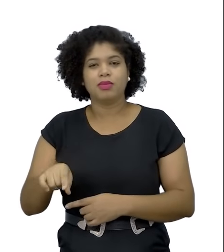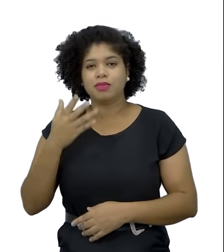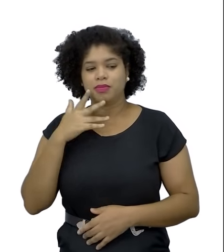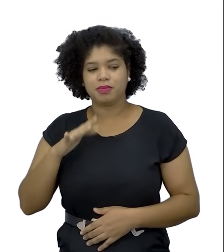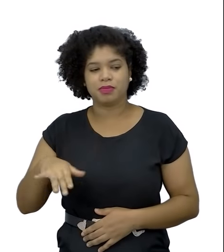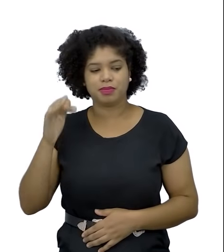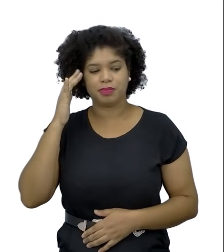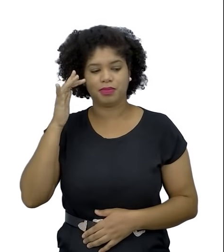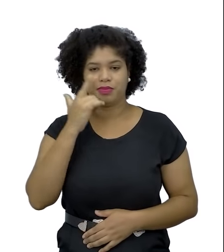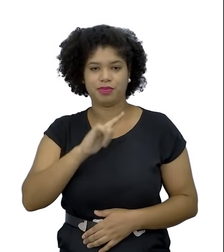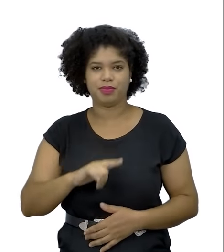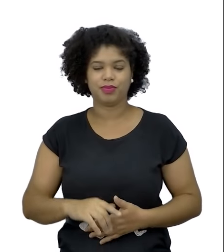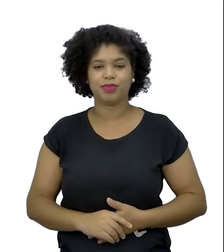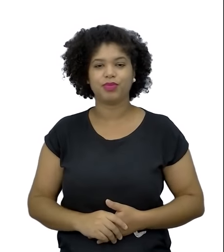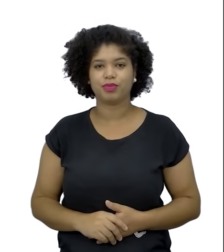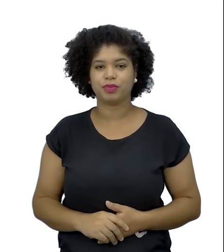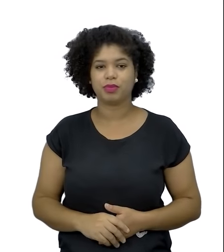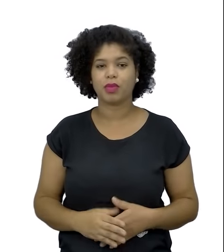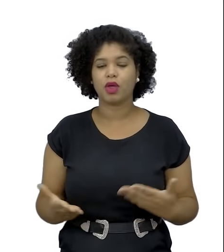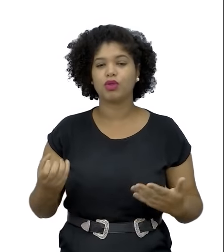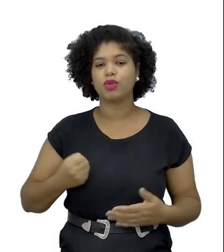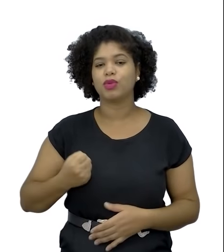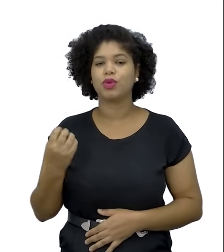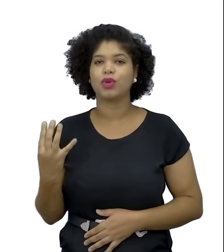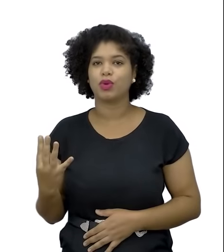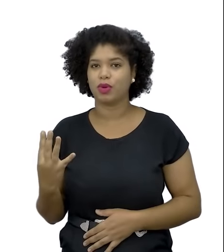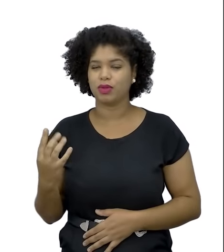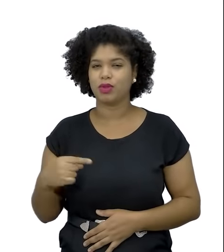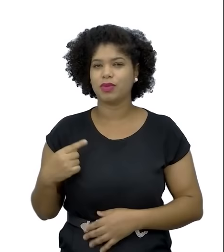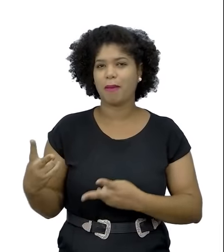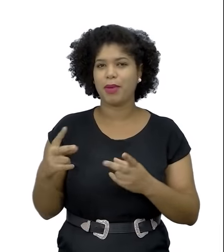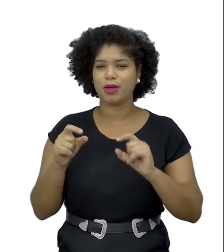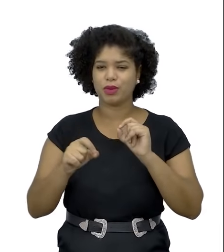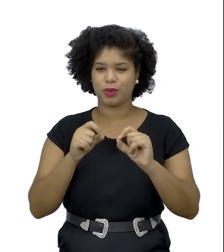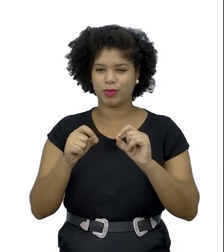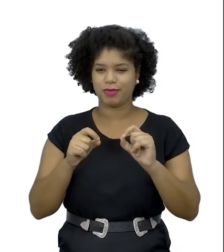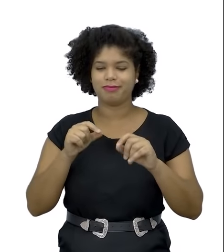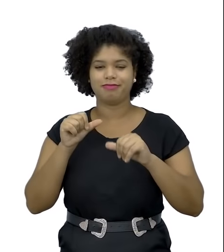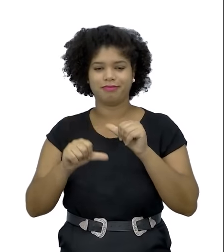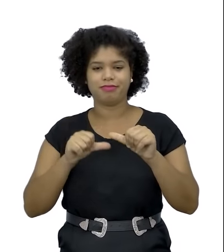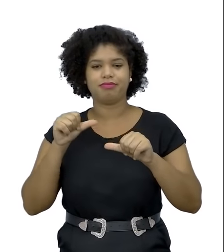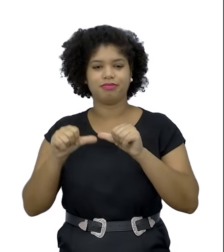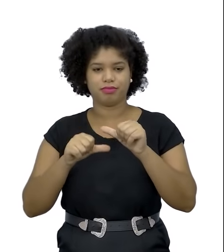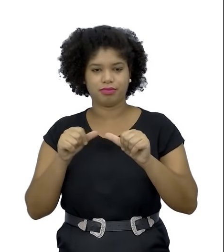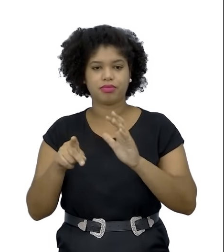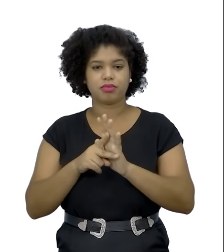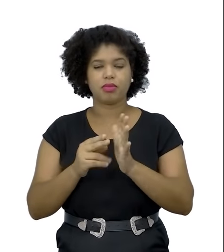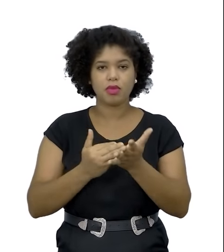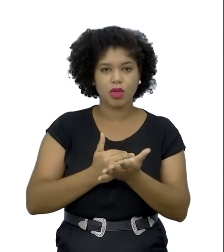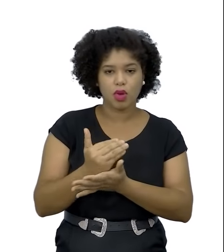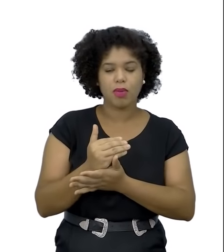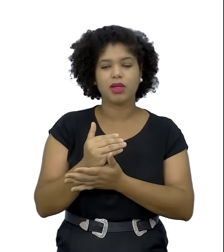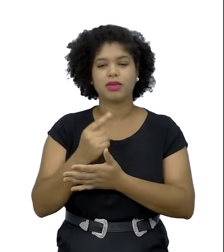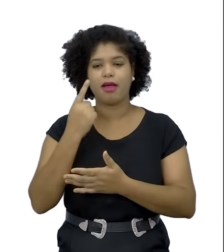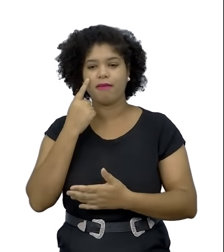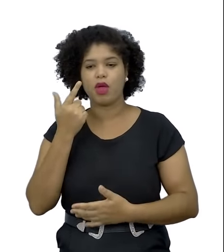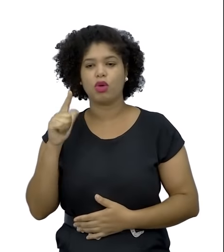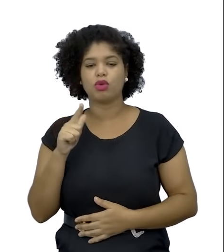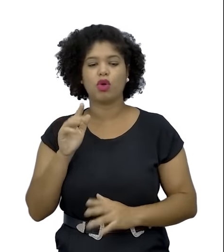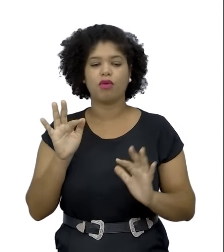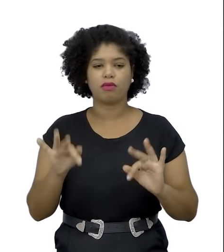transformação. No problema 4, percebe-se que há uma mudança do estado inicial para o estado